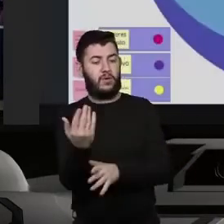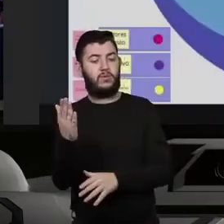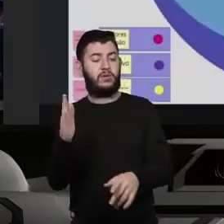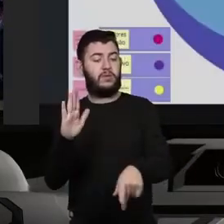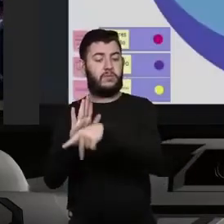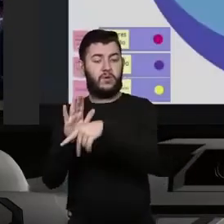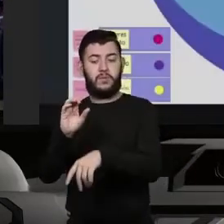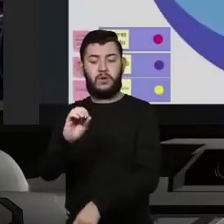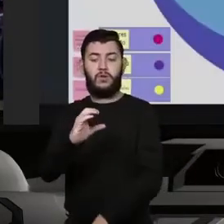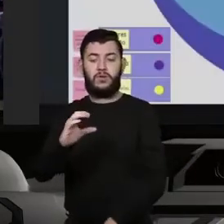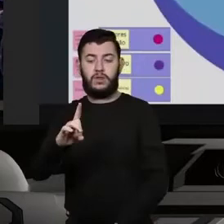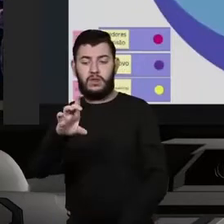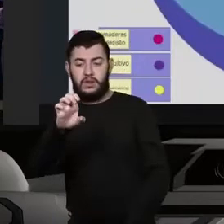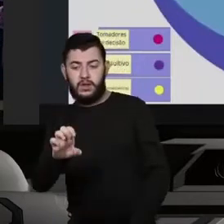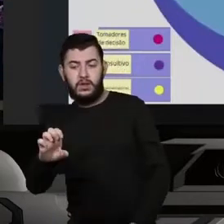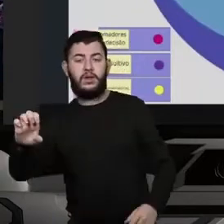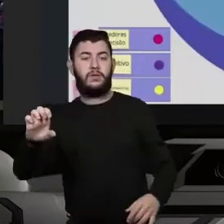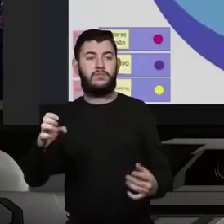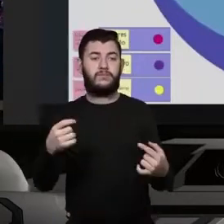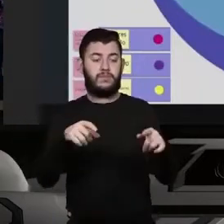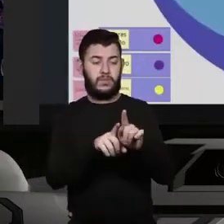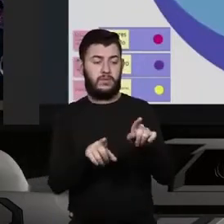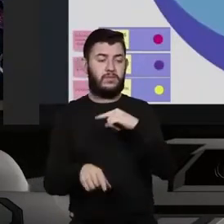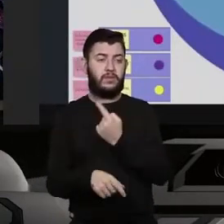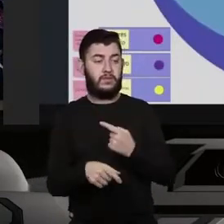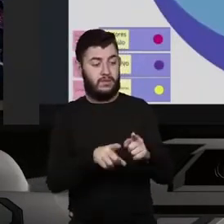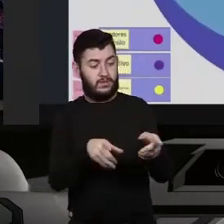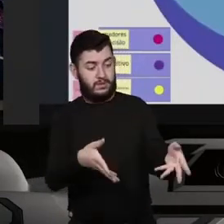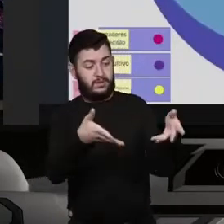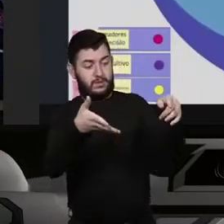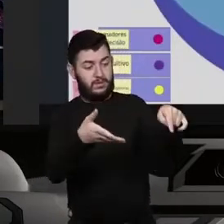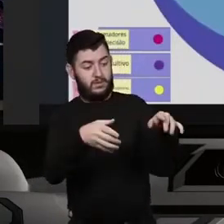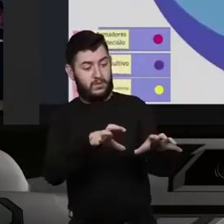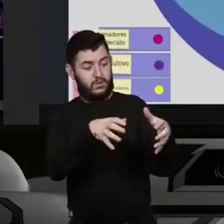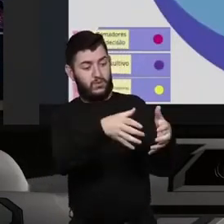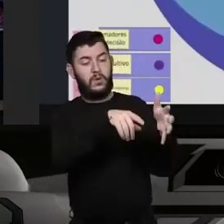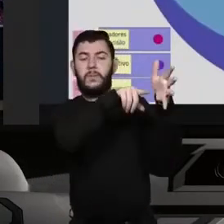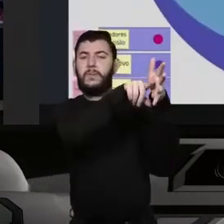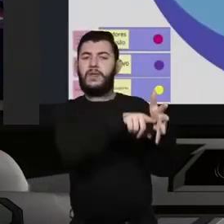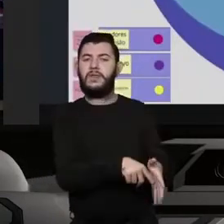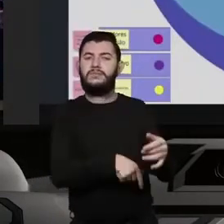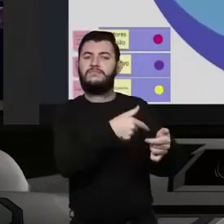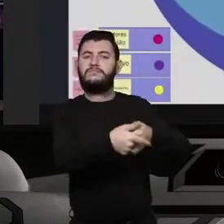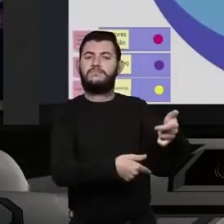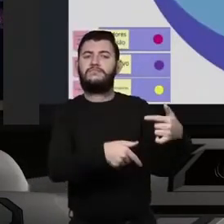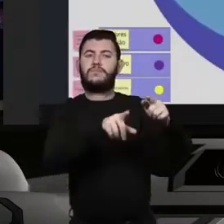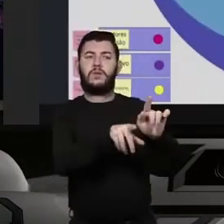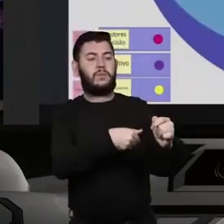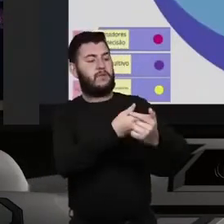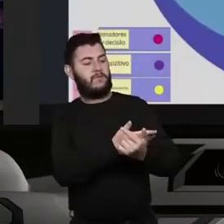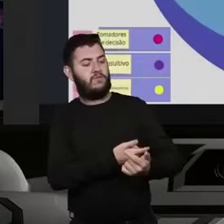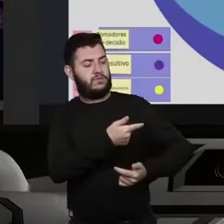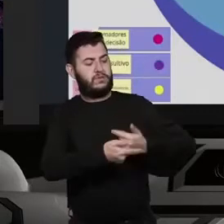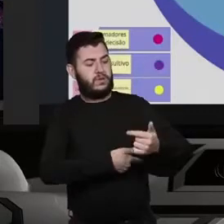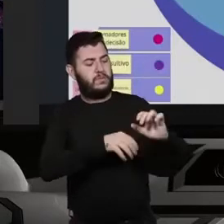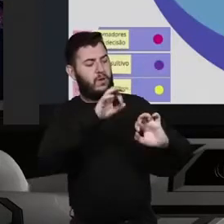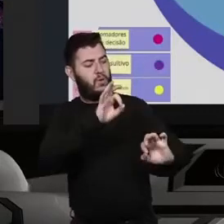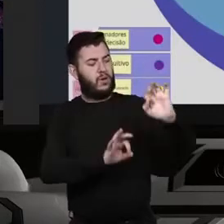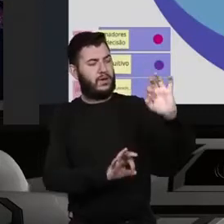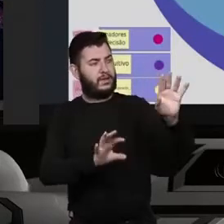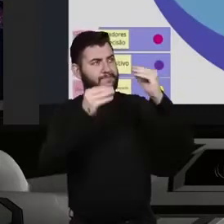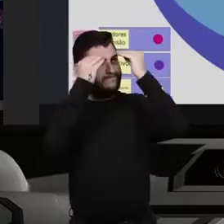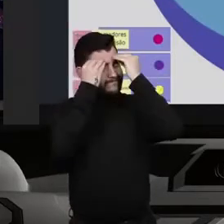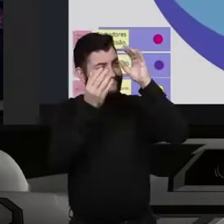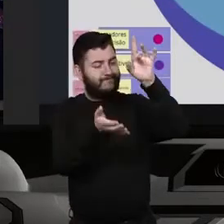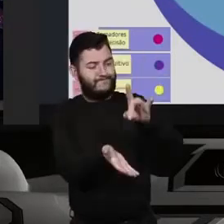gente incentivou o grupo a fazer pesquisa, dadas as funções e tentar entender como elas se organizam, uma primeira rodada